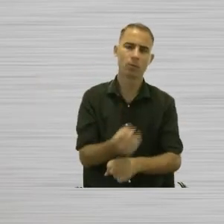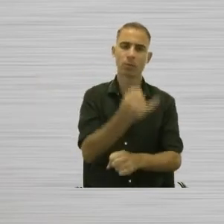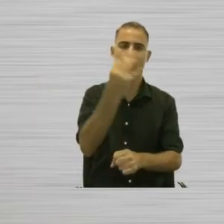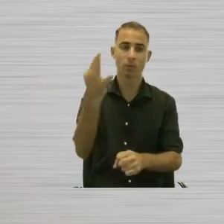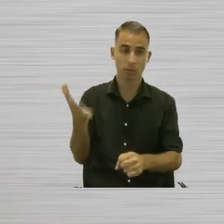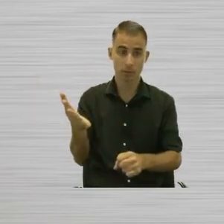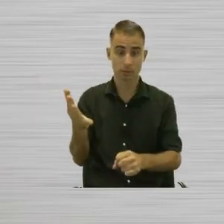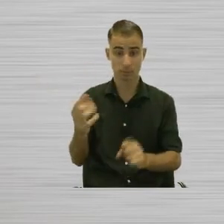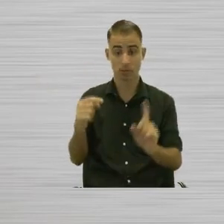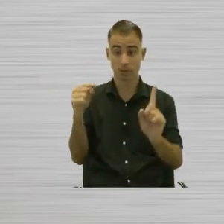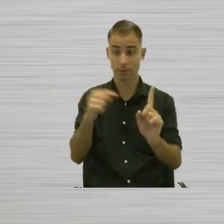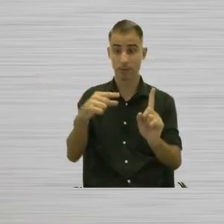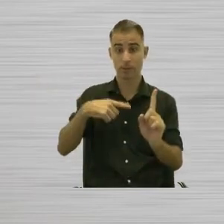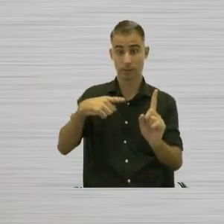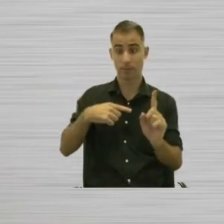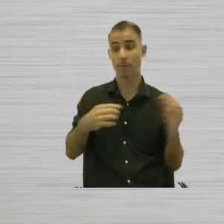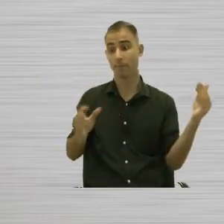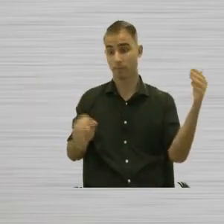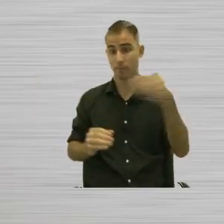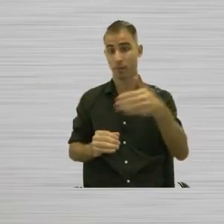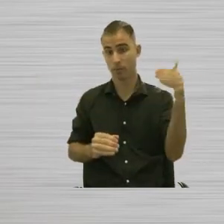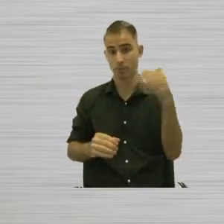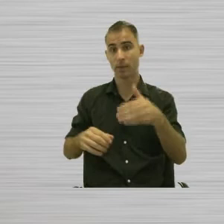no atendimento ao pré-natal.